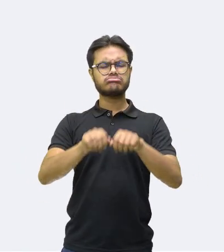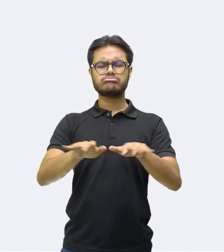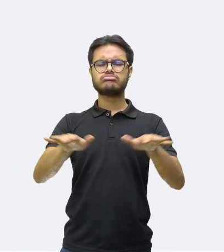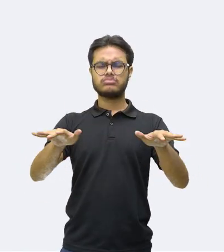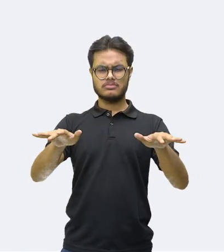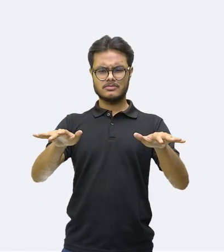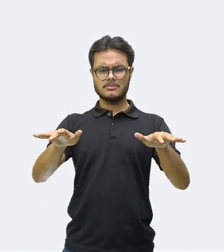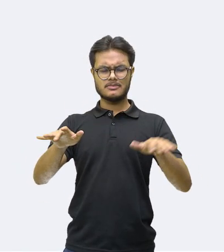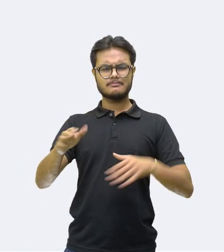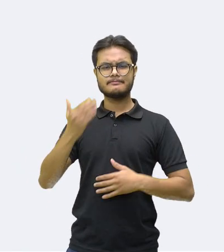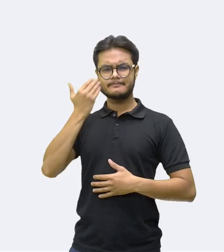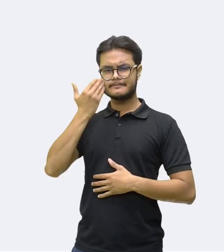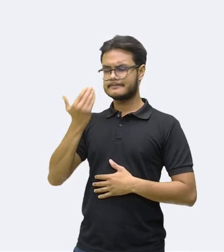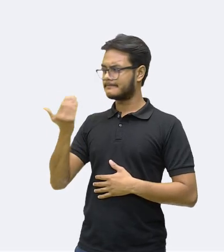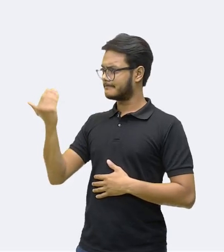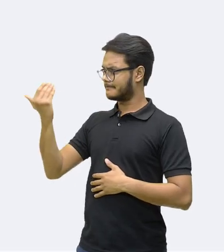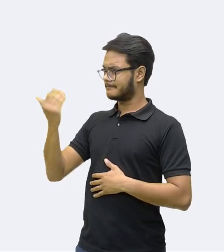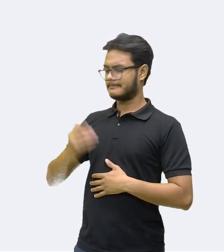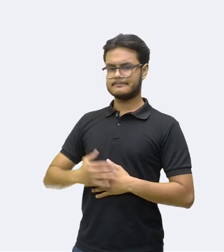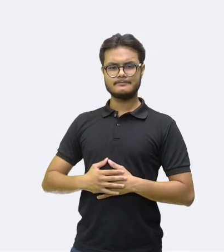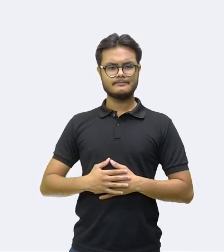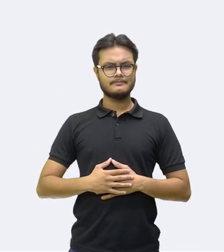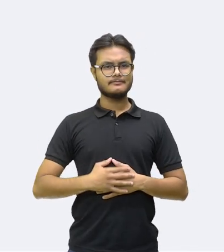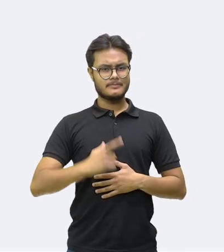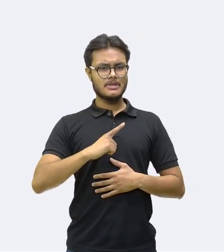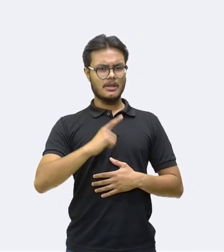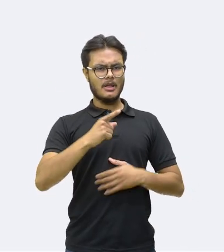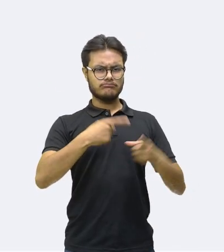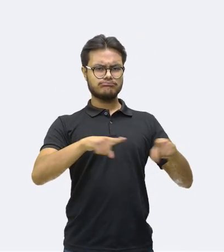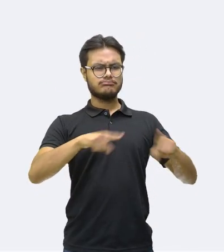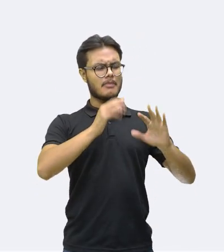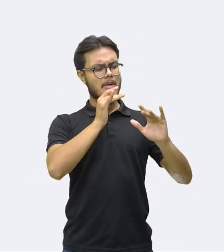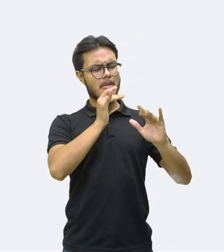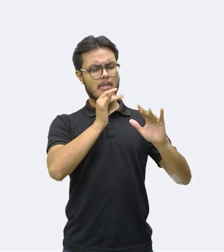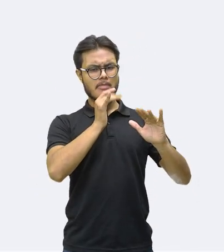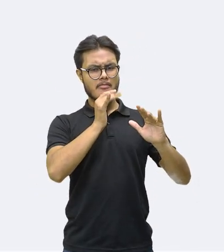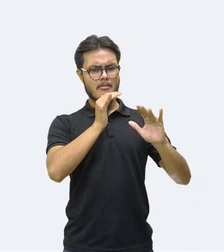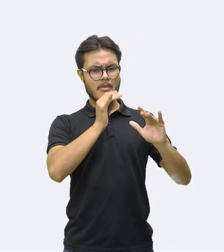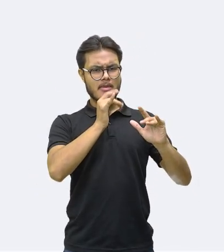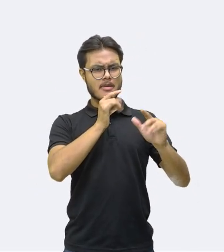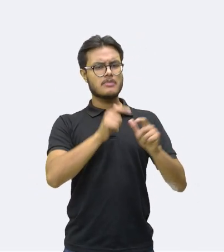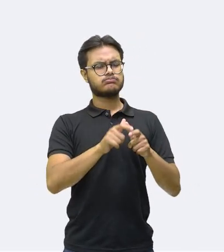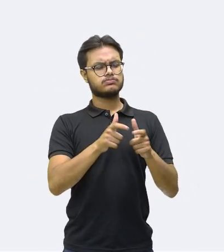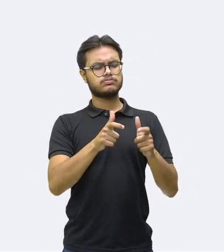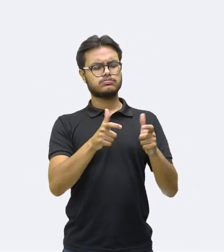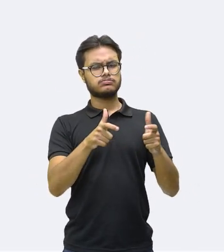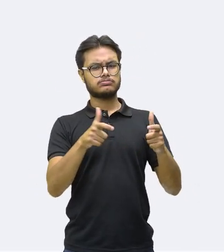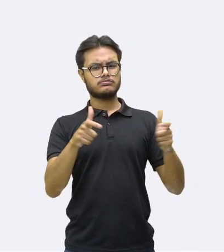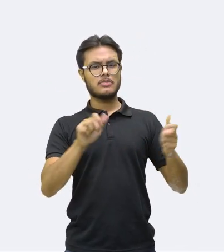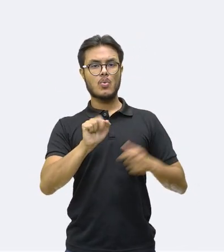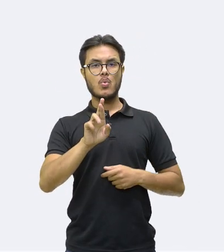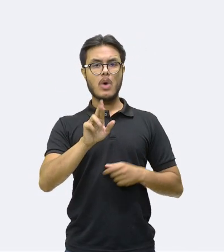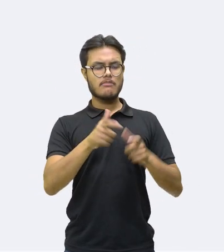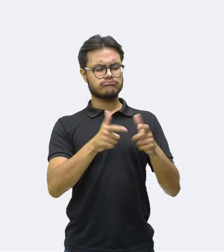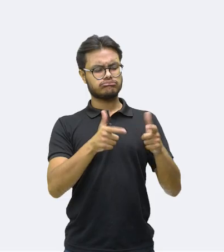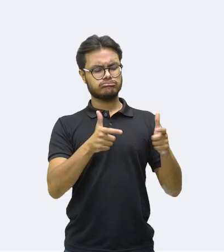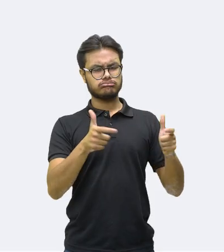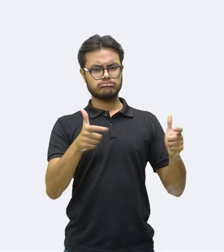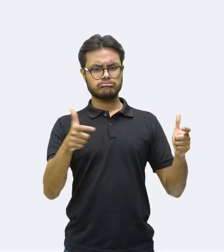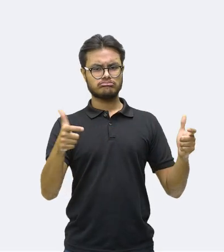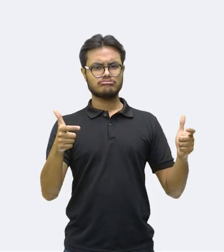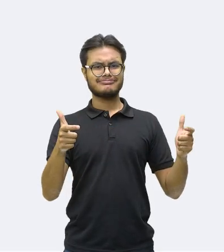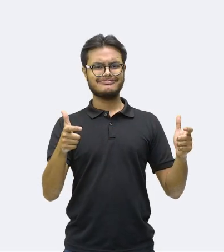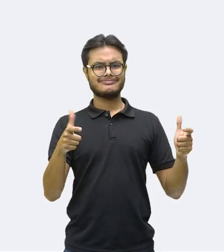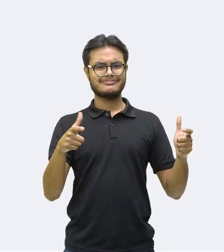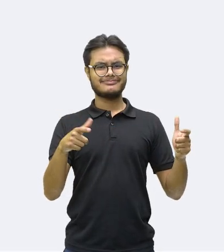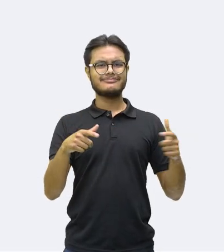está aparecendo para você aí, ó. Você tem um flautista tocando uma música, e quando ele toca, ele faz com que o ar dentro da flauta vibre, e nessa vibração você